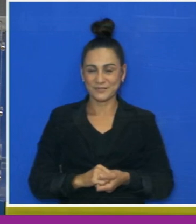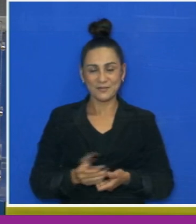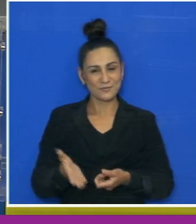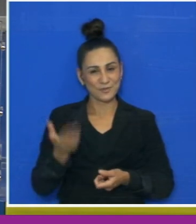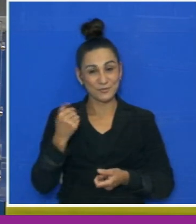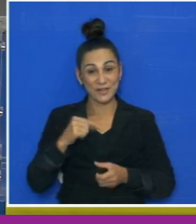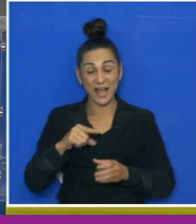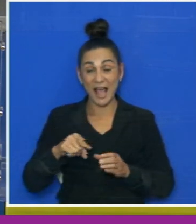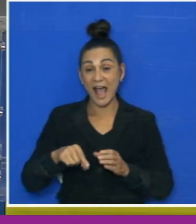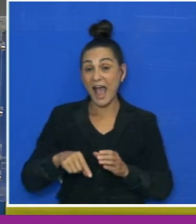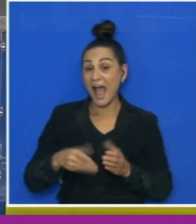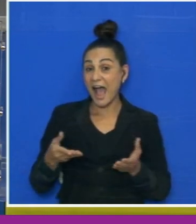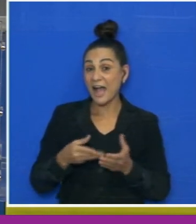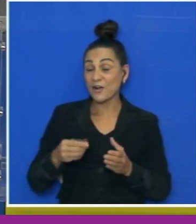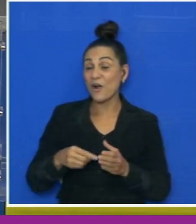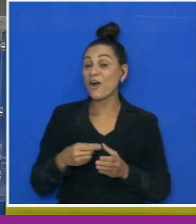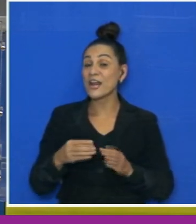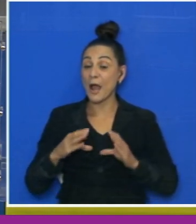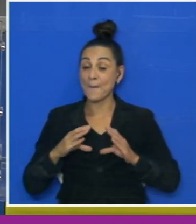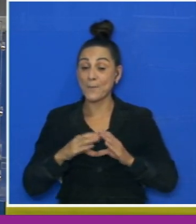Vamos agora à décima bola.